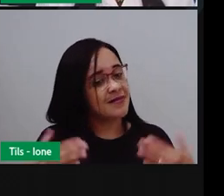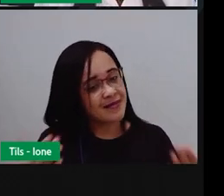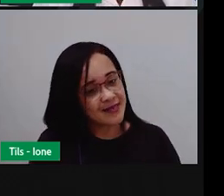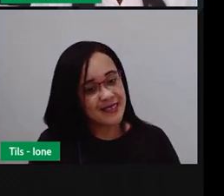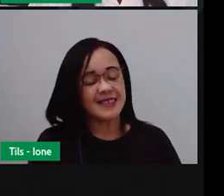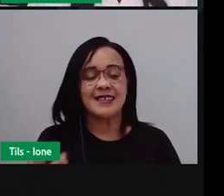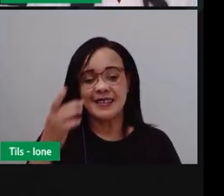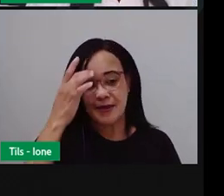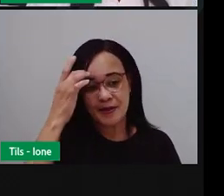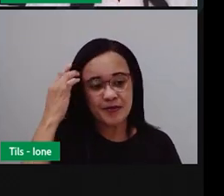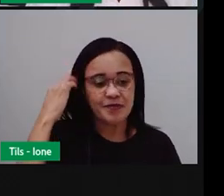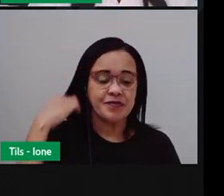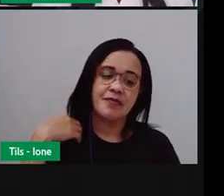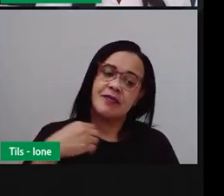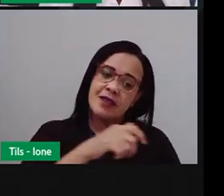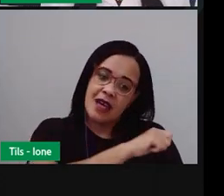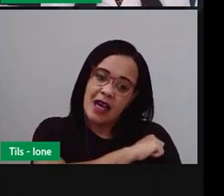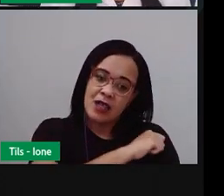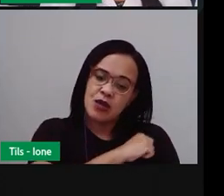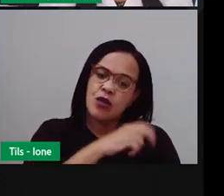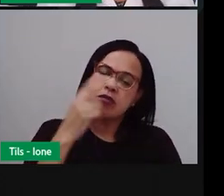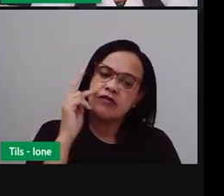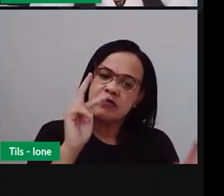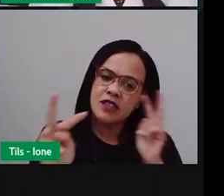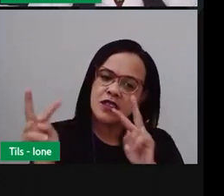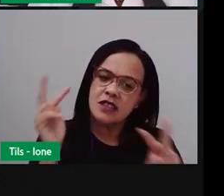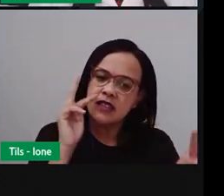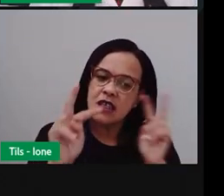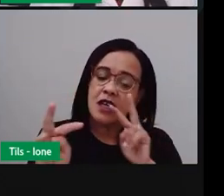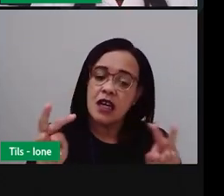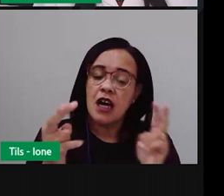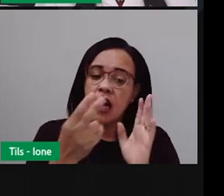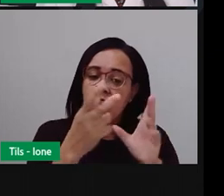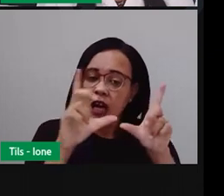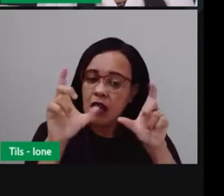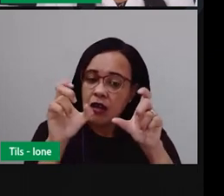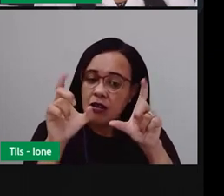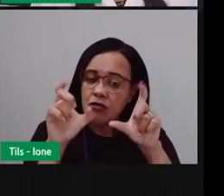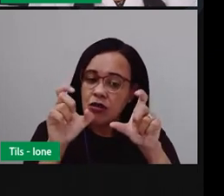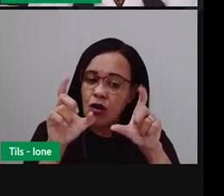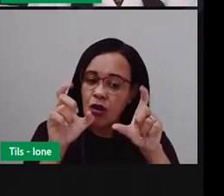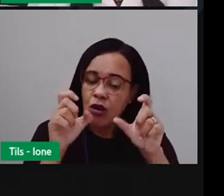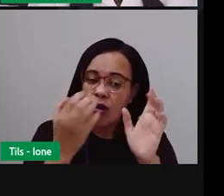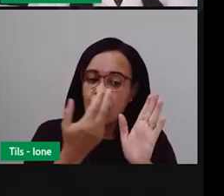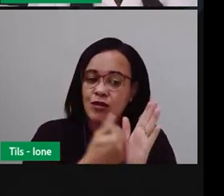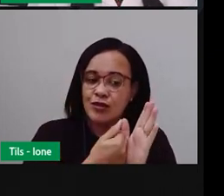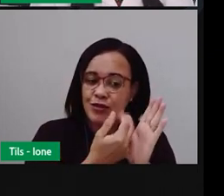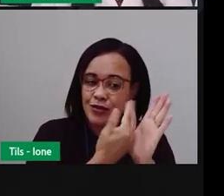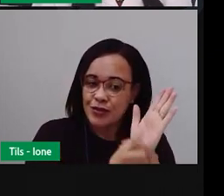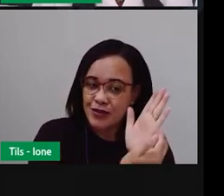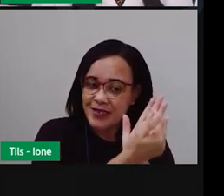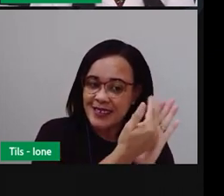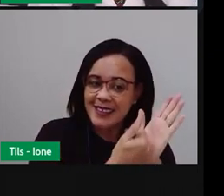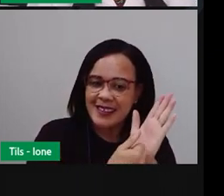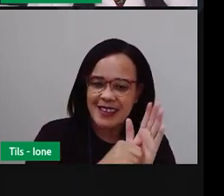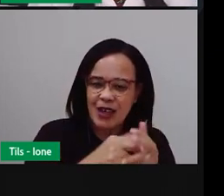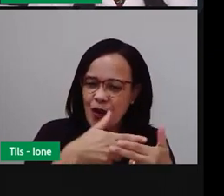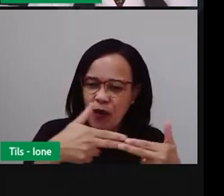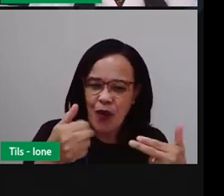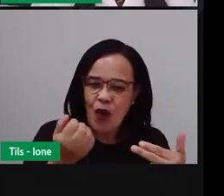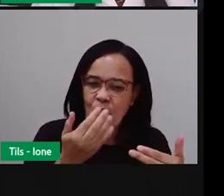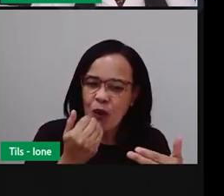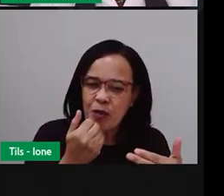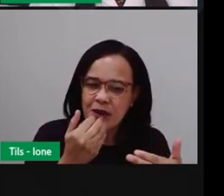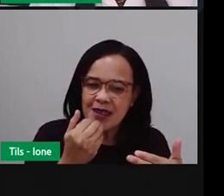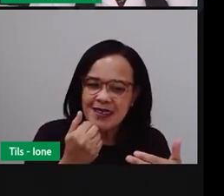Então, crianças, observem aqui essa imagem. Olha que mesa bonita, com algumas comidas típicas aqui